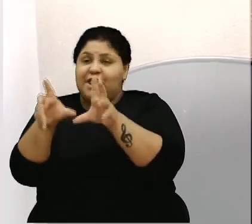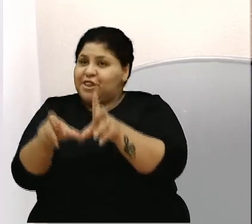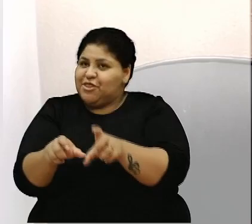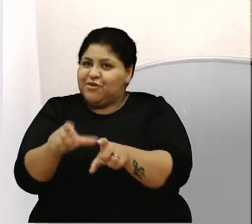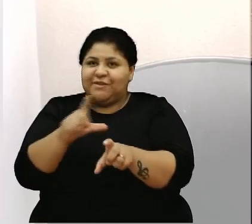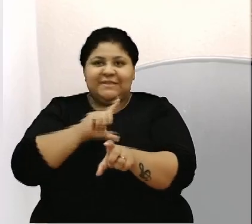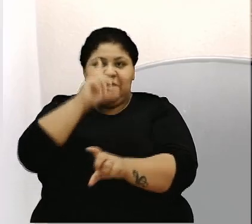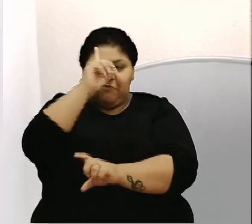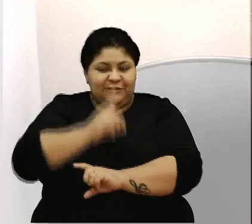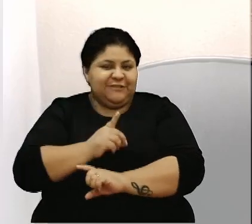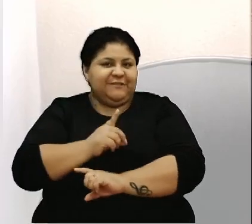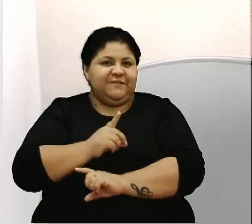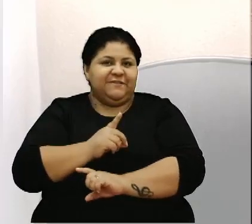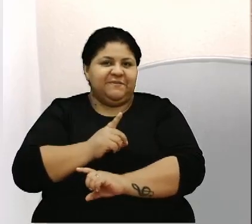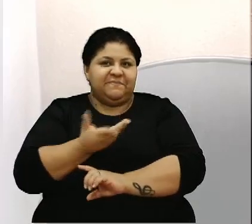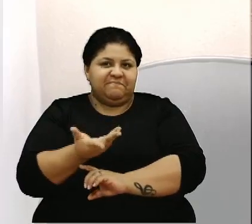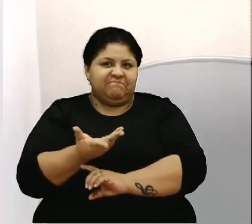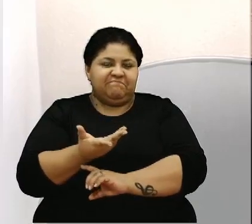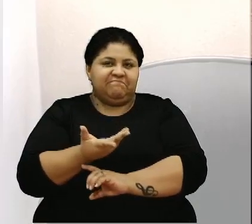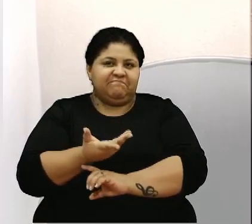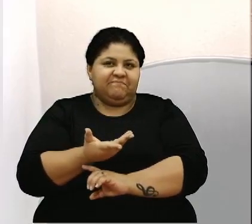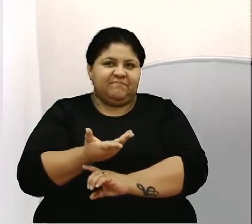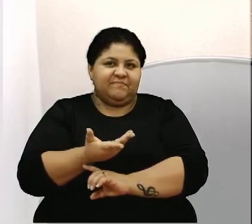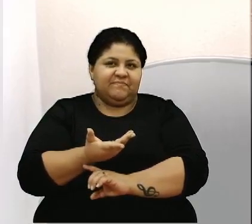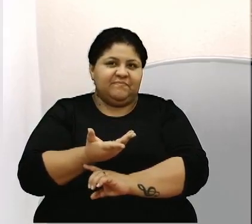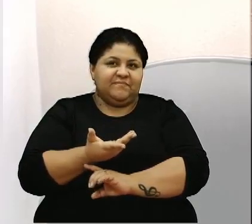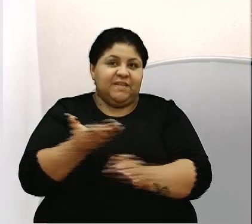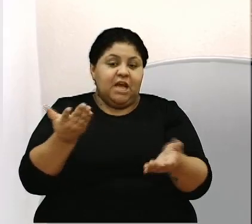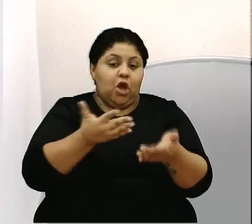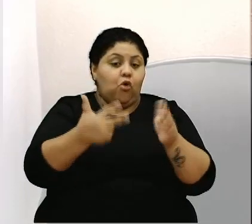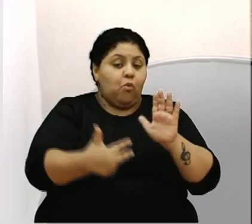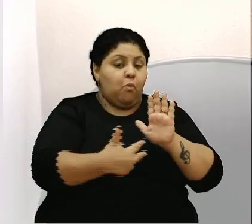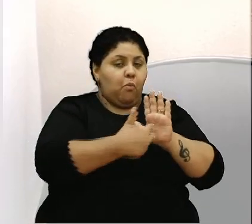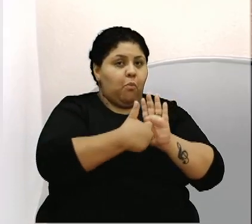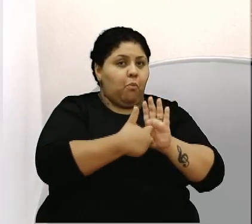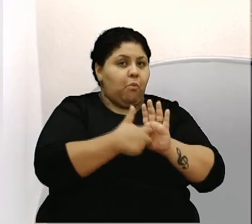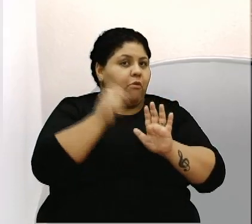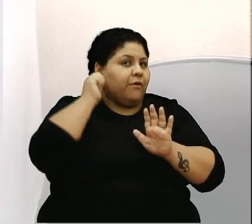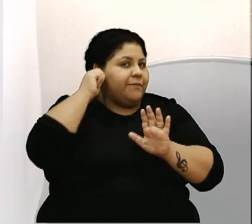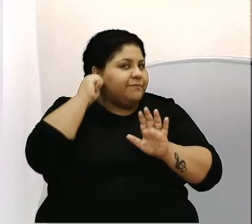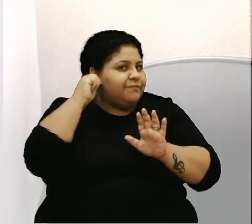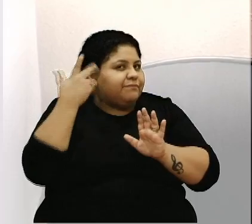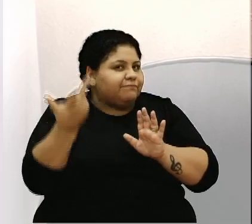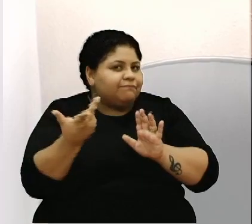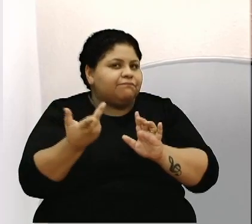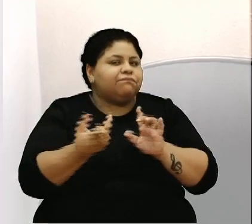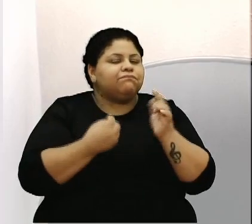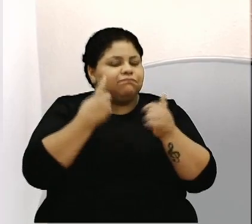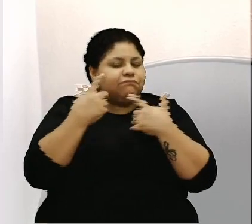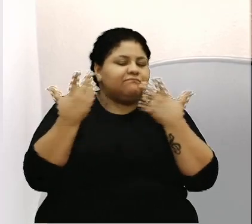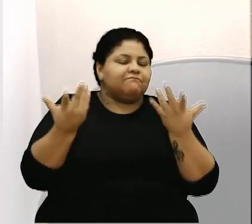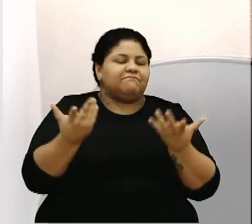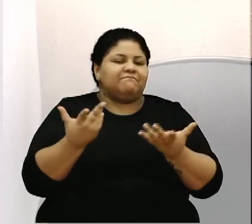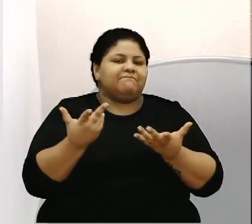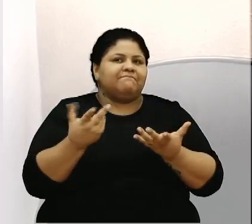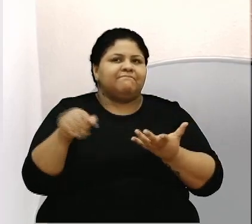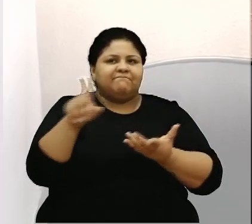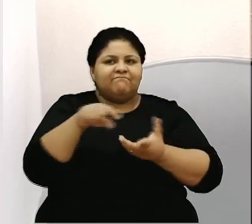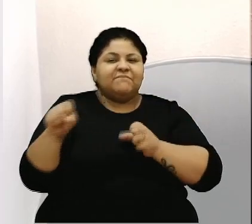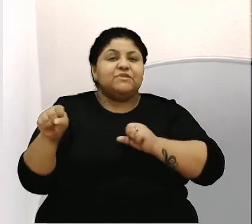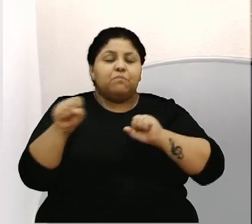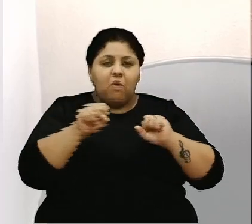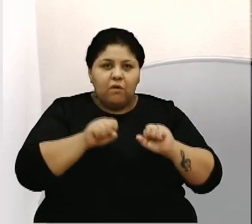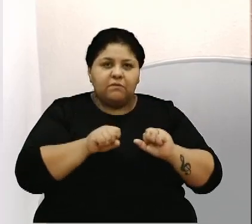direito. Então eu faço aqui talvez um alerta, puxão de orelha, alguma coisa assim, que a gente